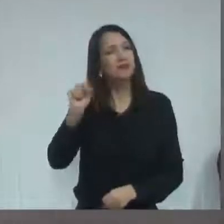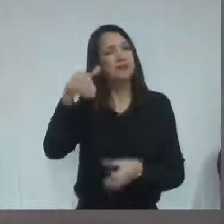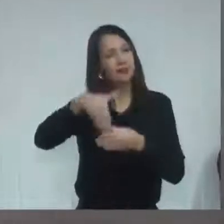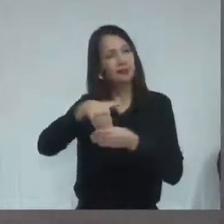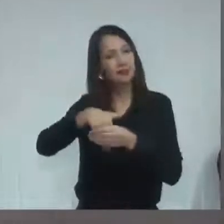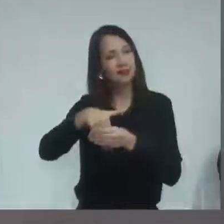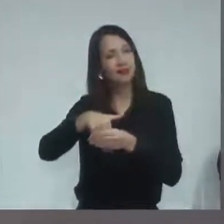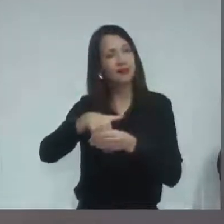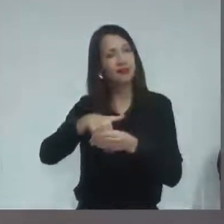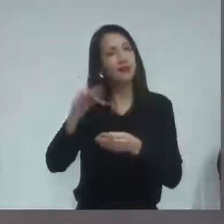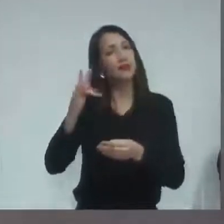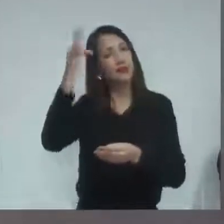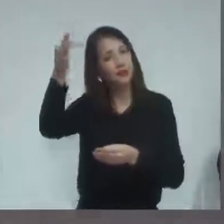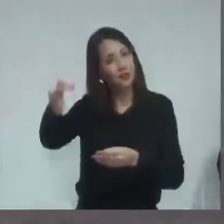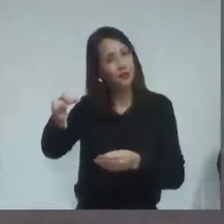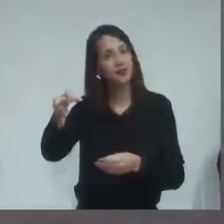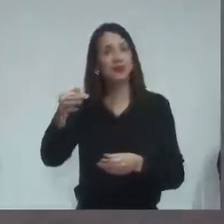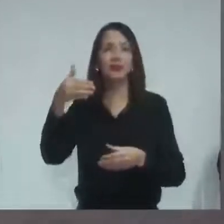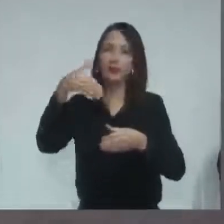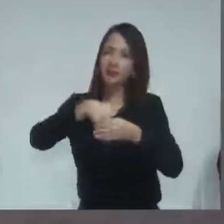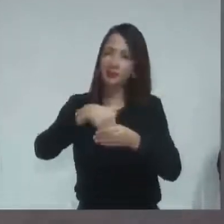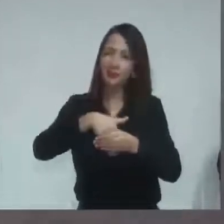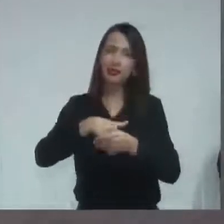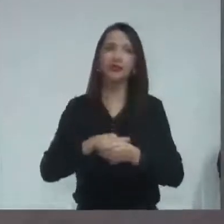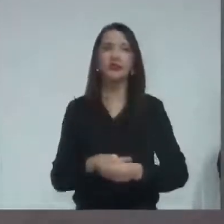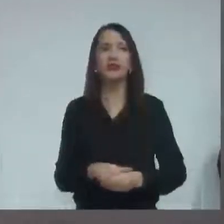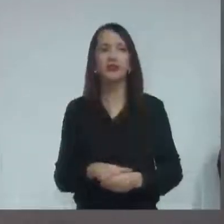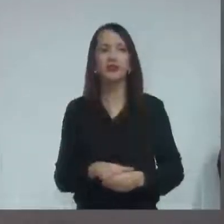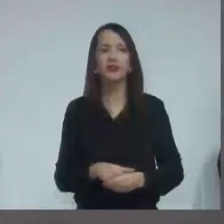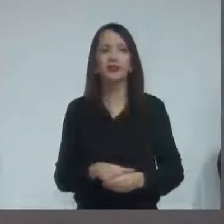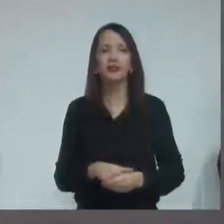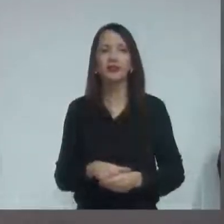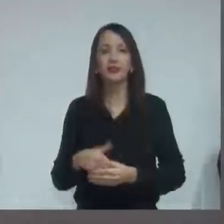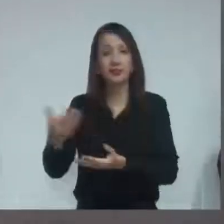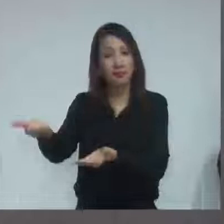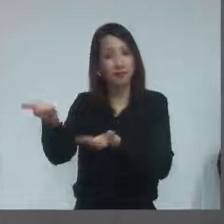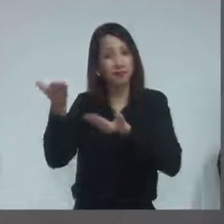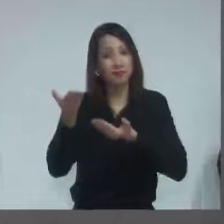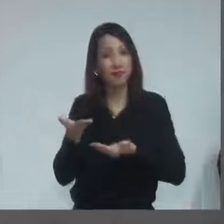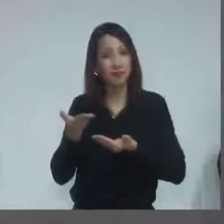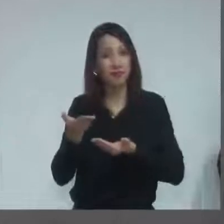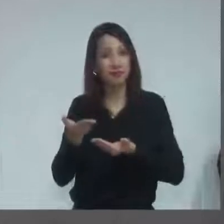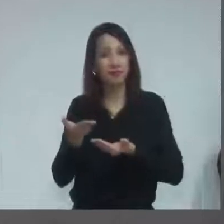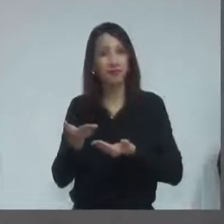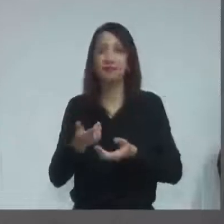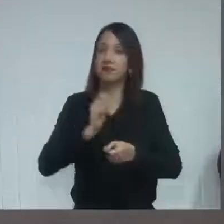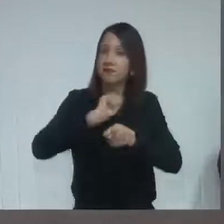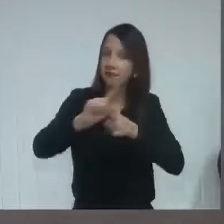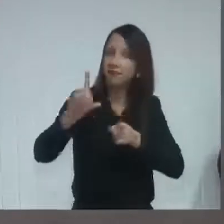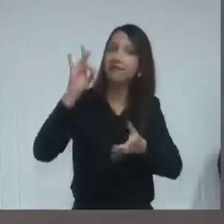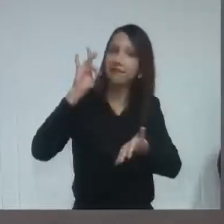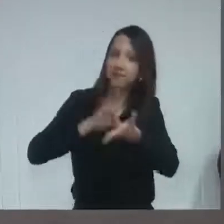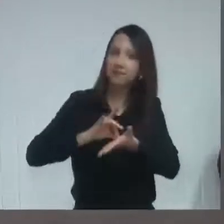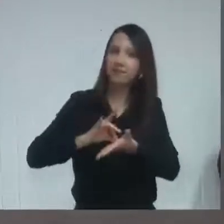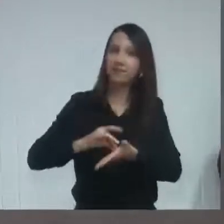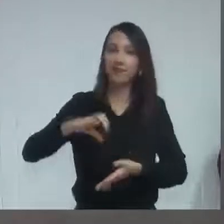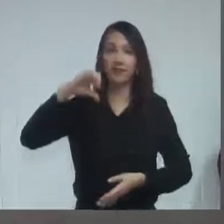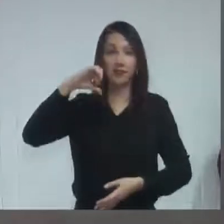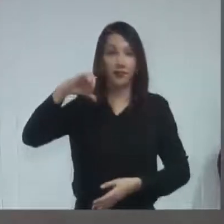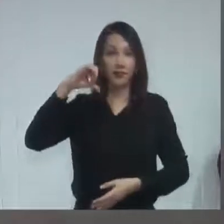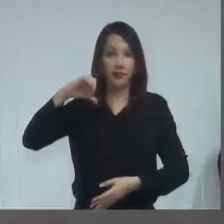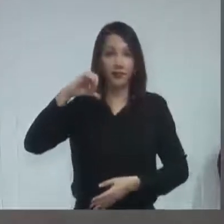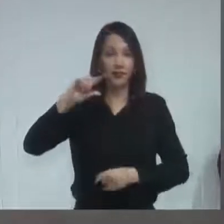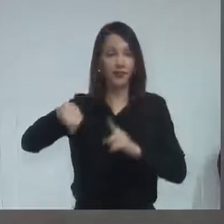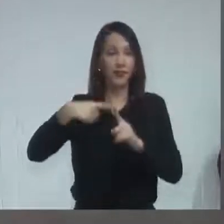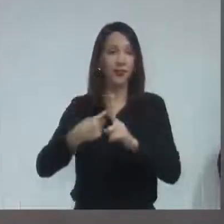a próxima votação, um eventual acolhimento de uma cassação definitiva necessita de 9 votos, ou seja, de